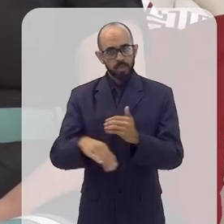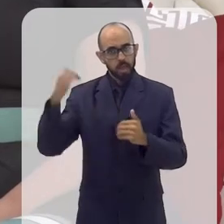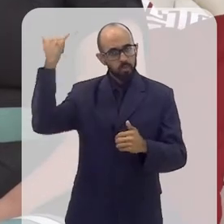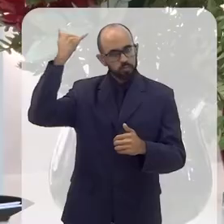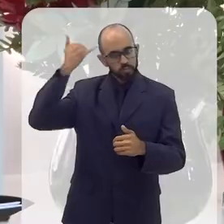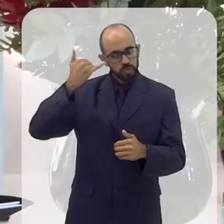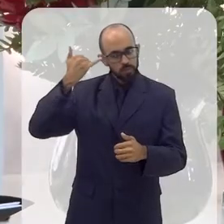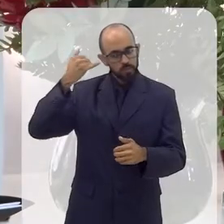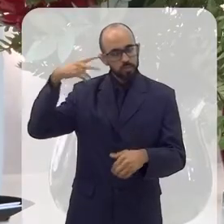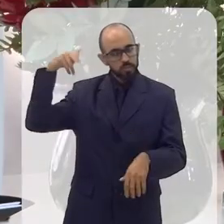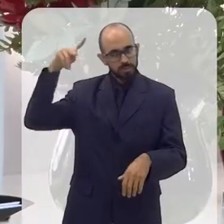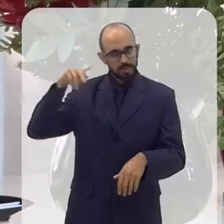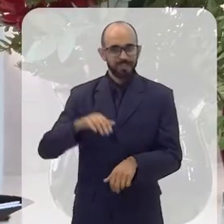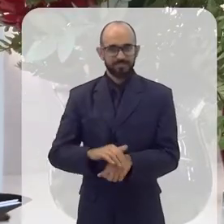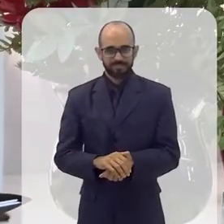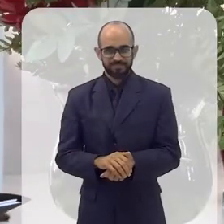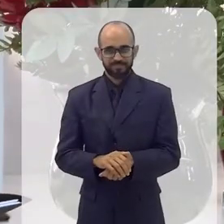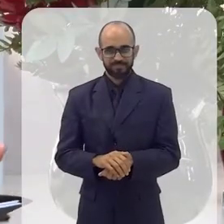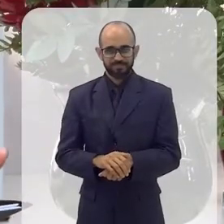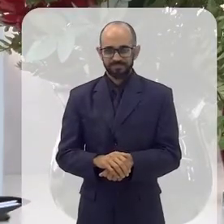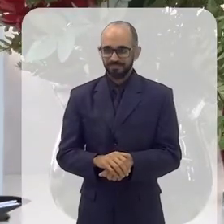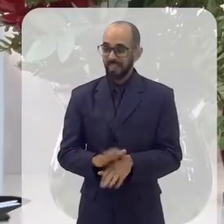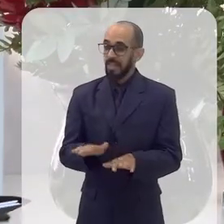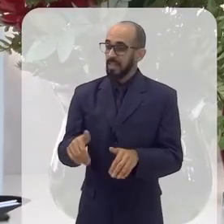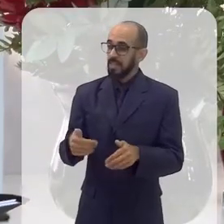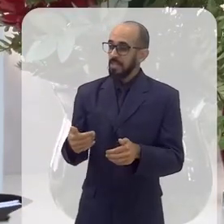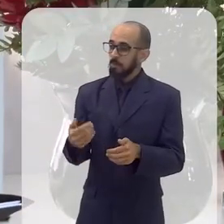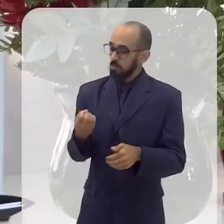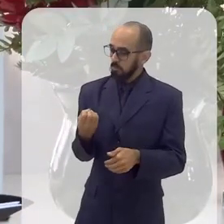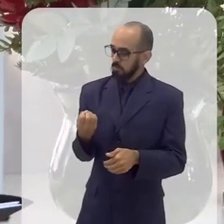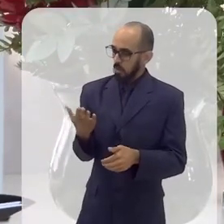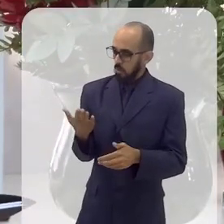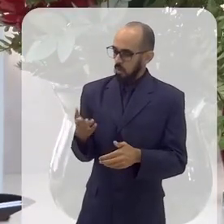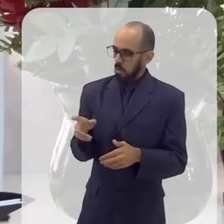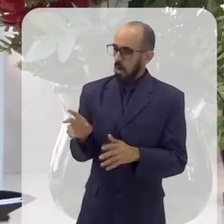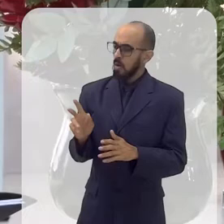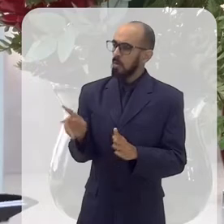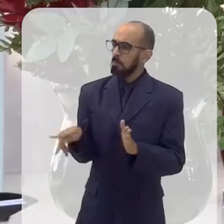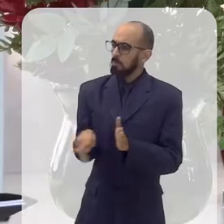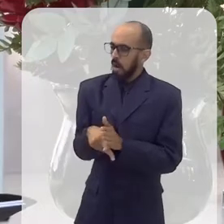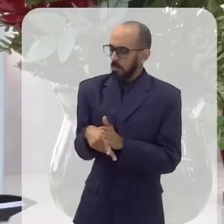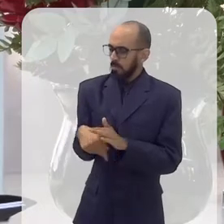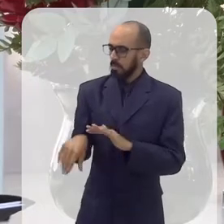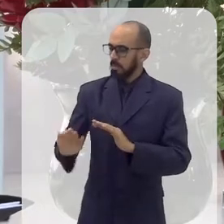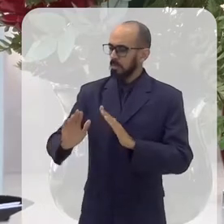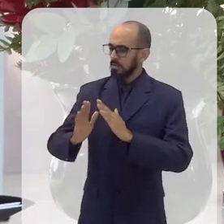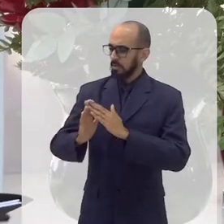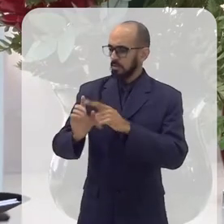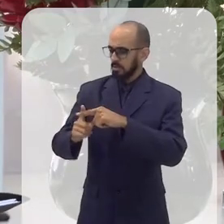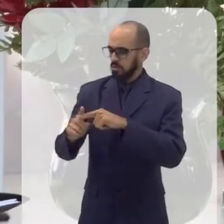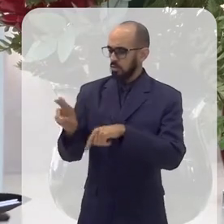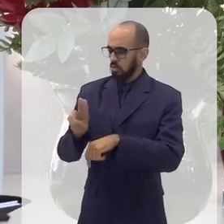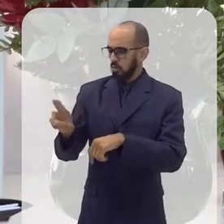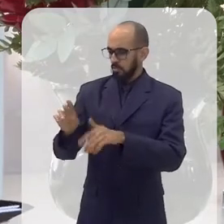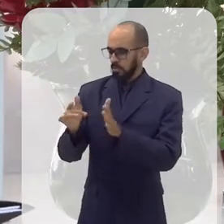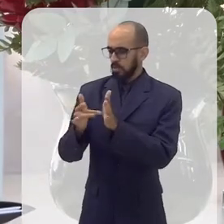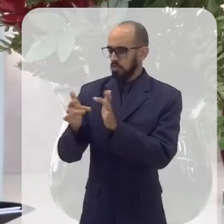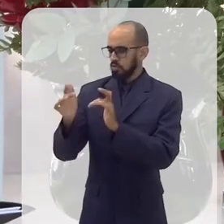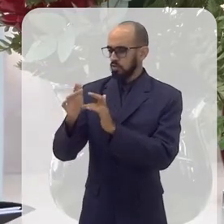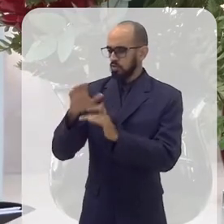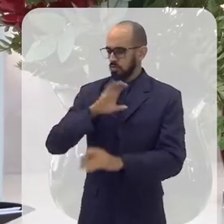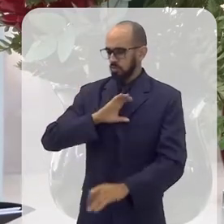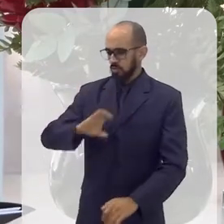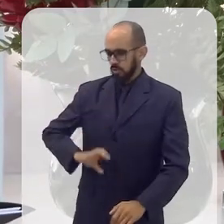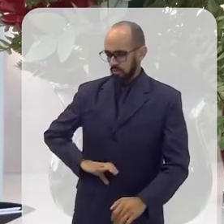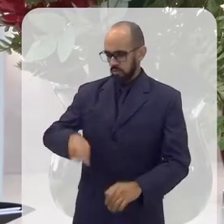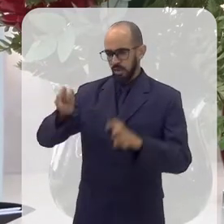semana. Certo. Como o próprio nome da igreja diz, Jesus Cristo é o